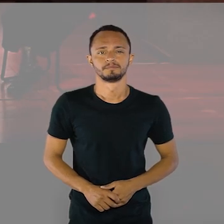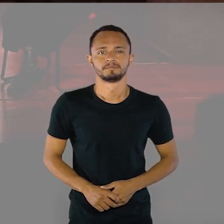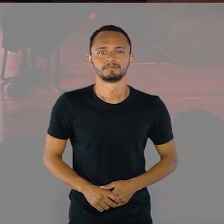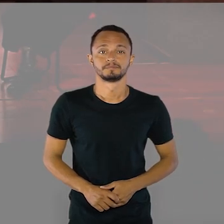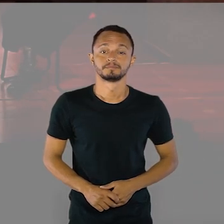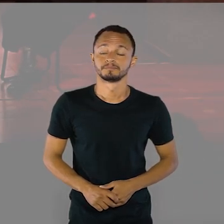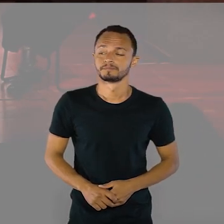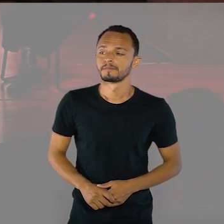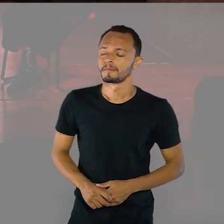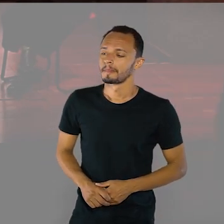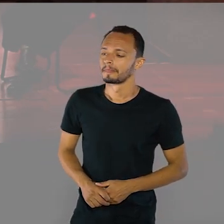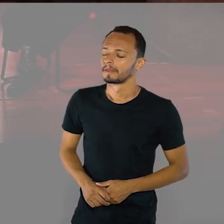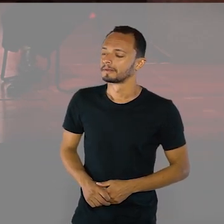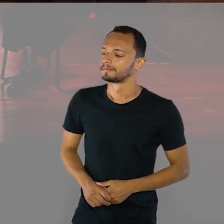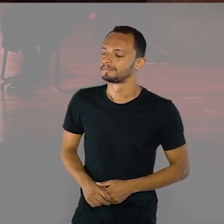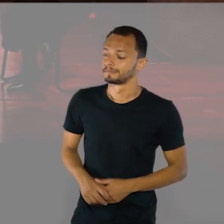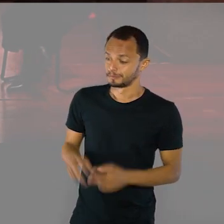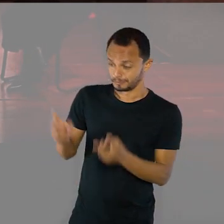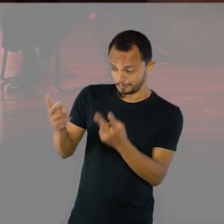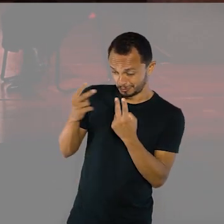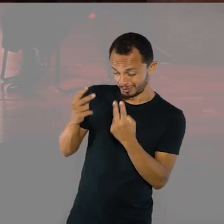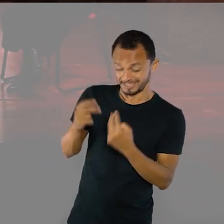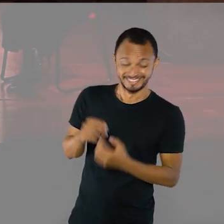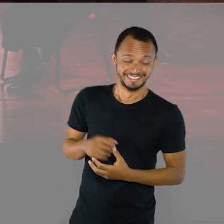Olha, eles olharam para mim, né?